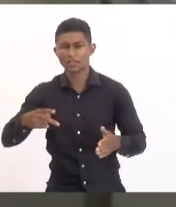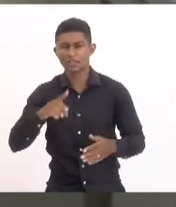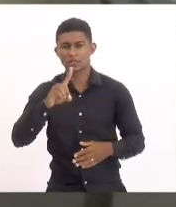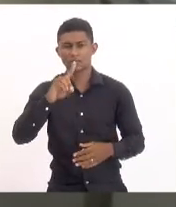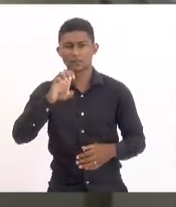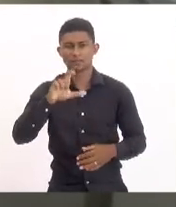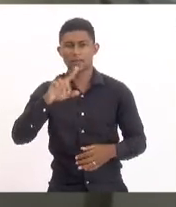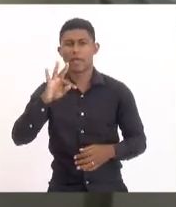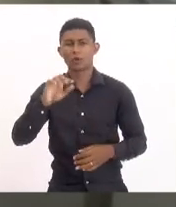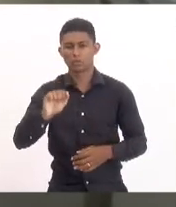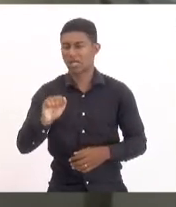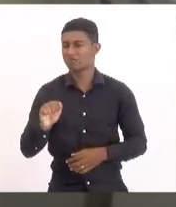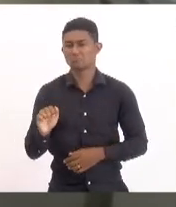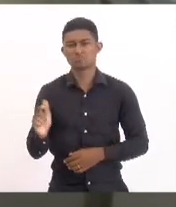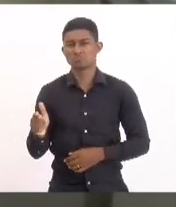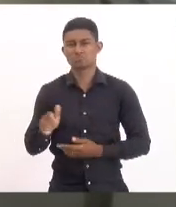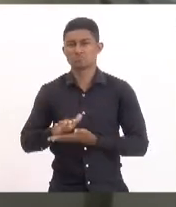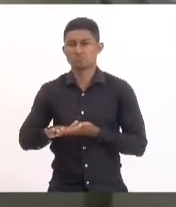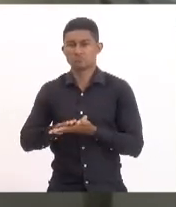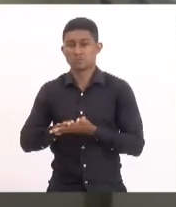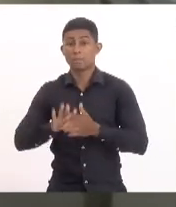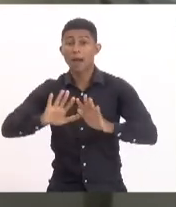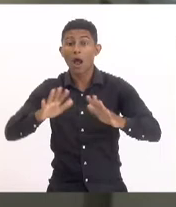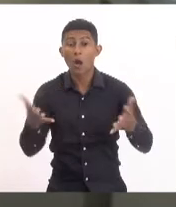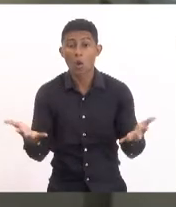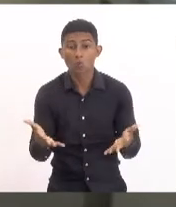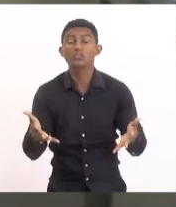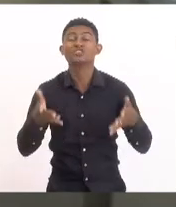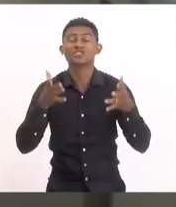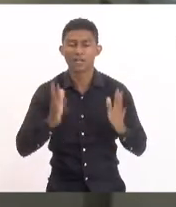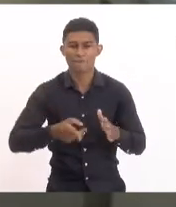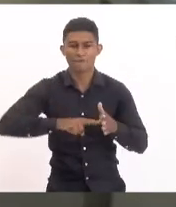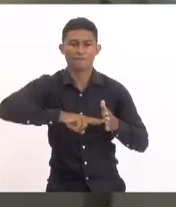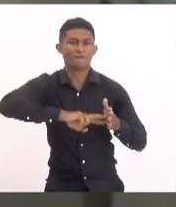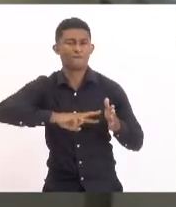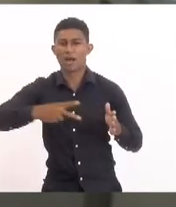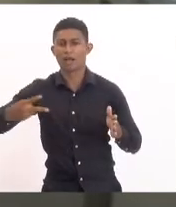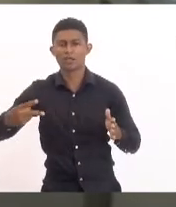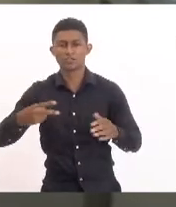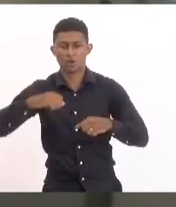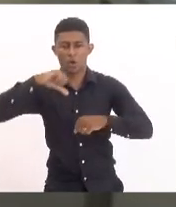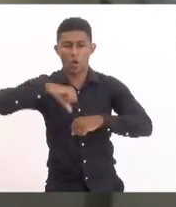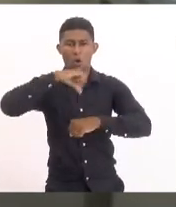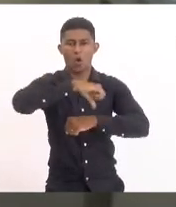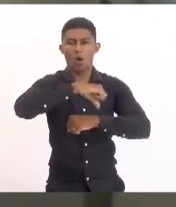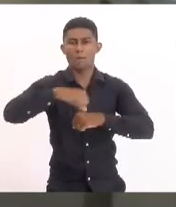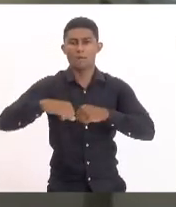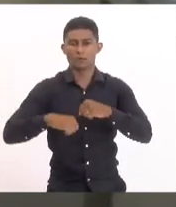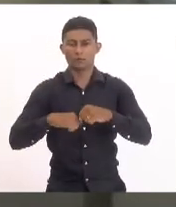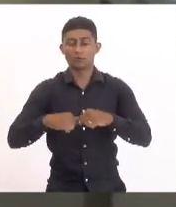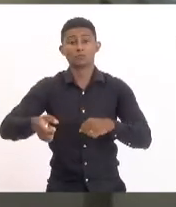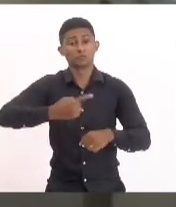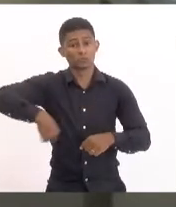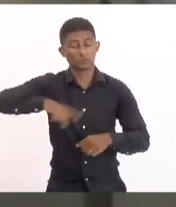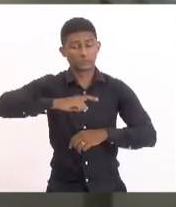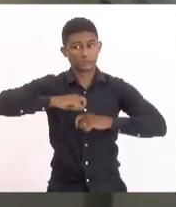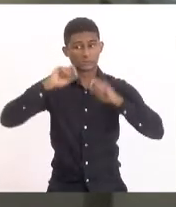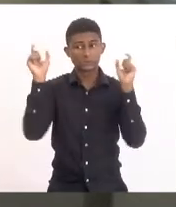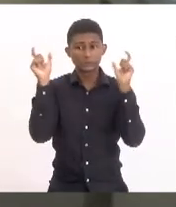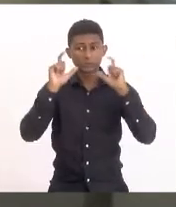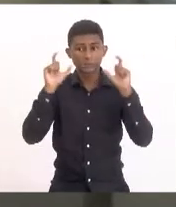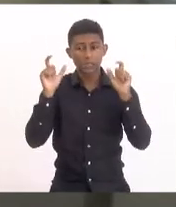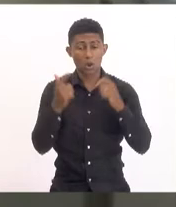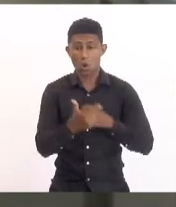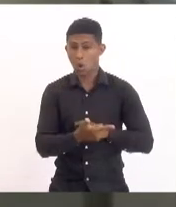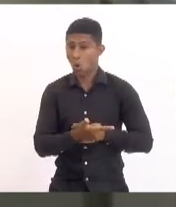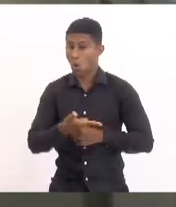Hoje já estamos na variante Ômicron e já atemorizados com uma